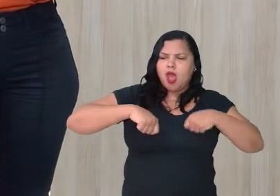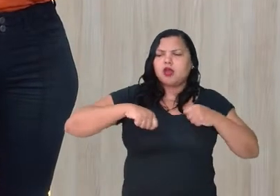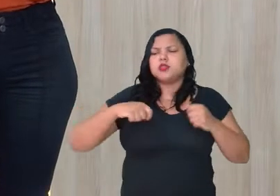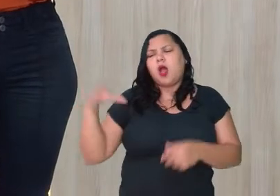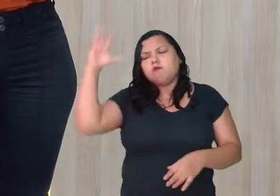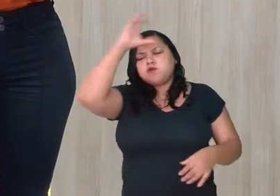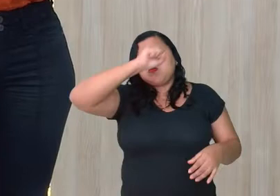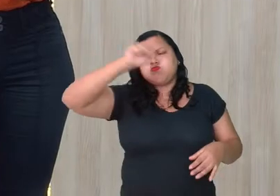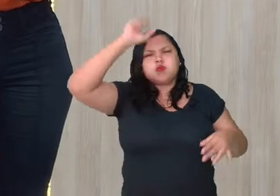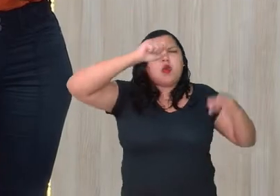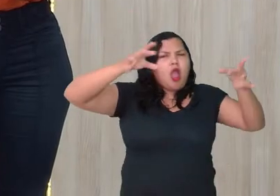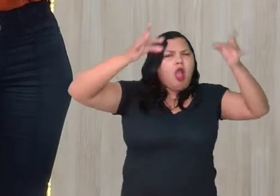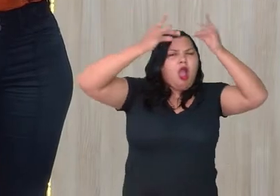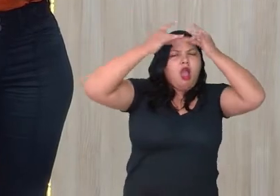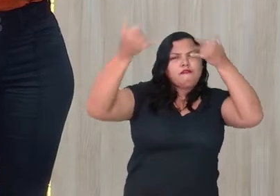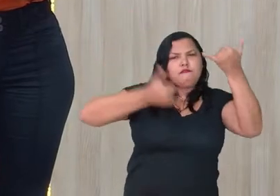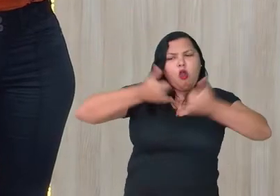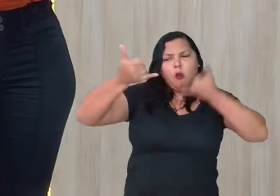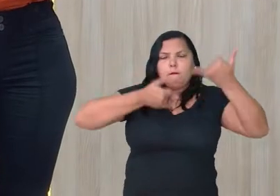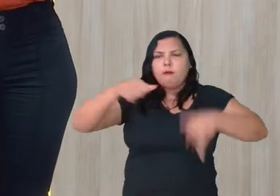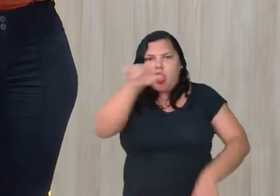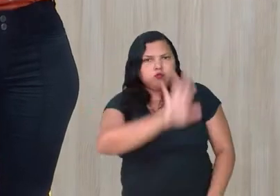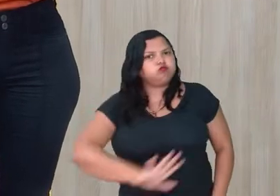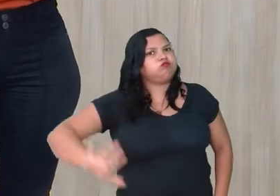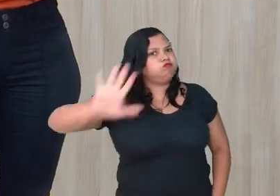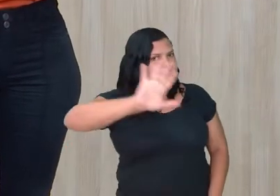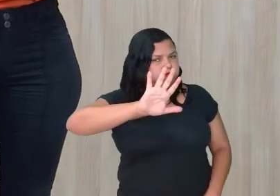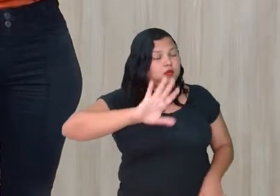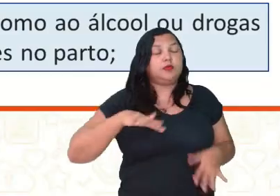e adquirir algumas informações gerais. Então,